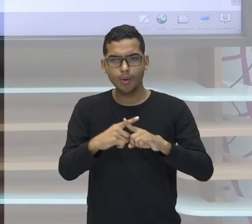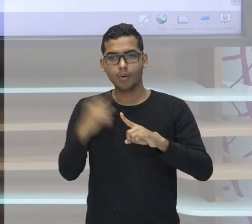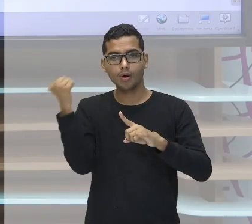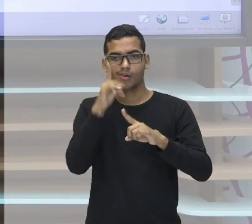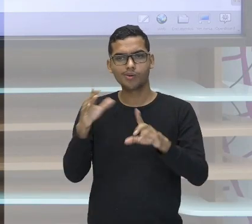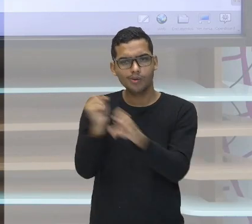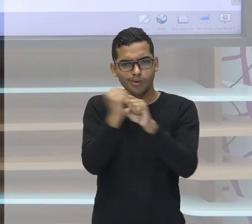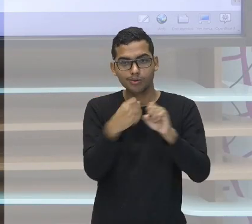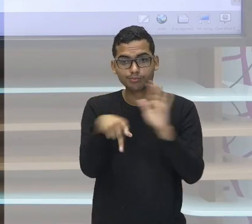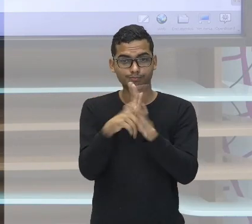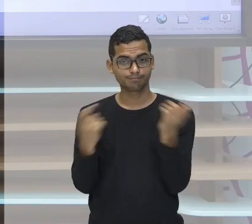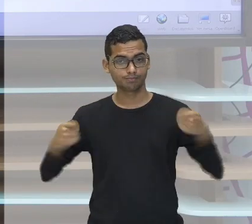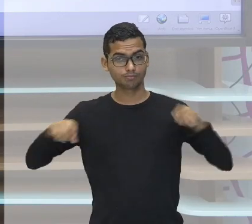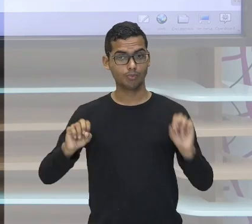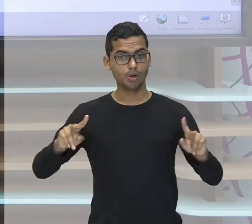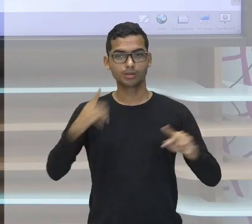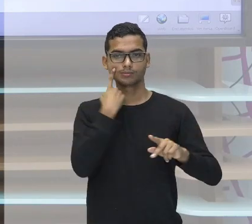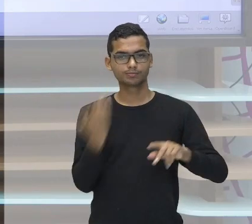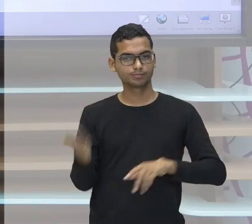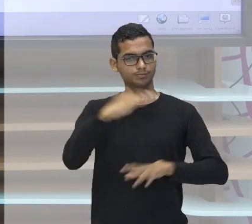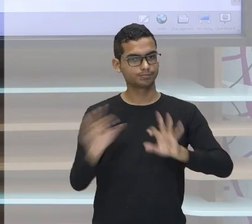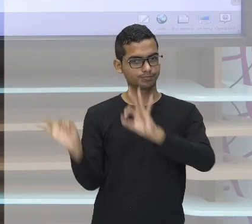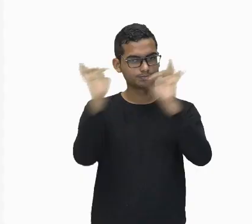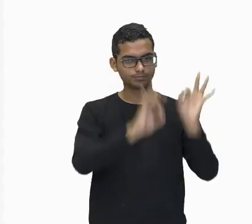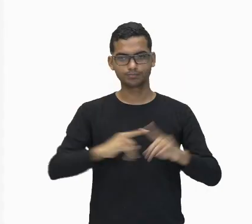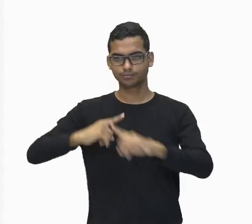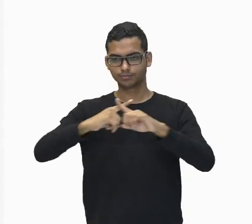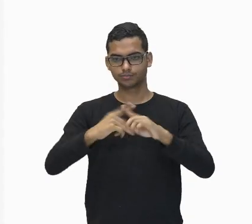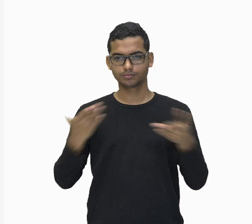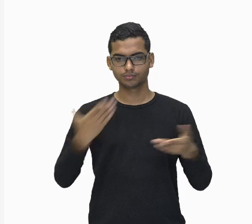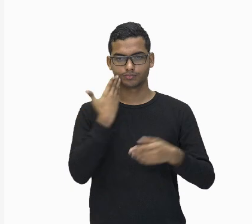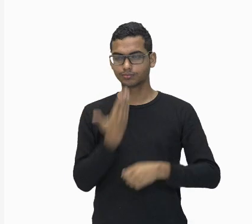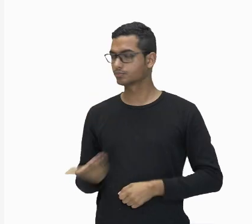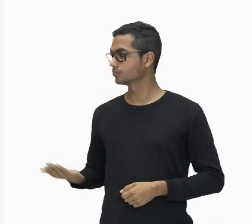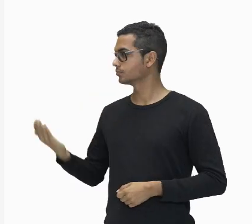essas possibilidades. Então, vamos fazer a multiplicação.